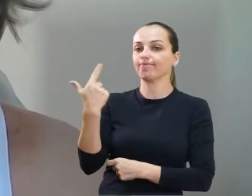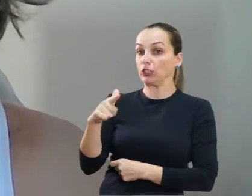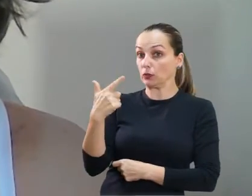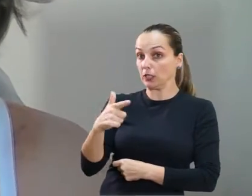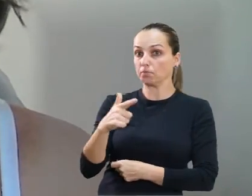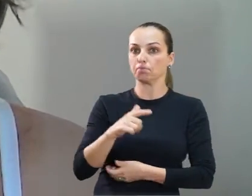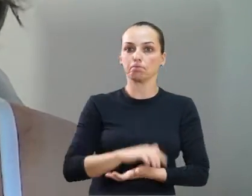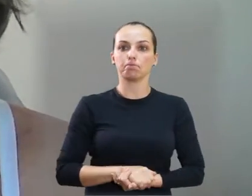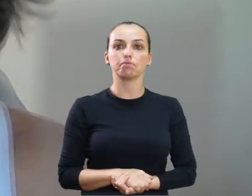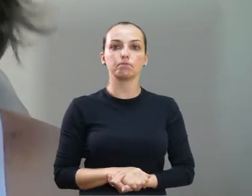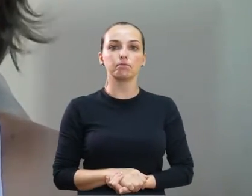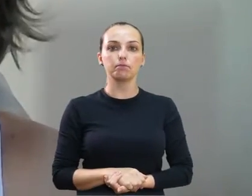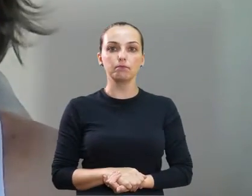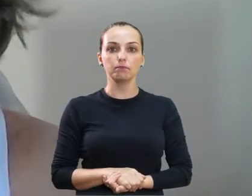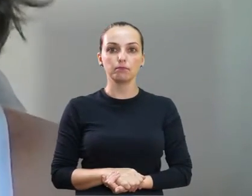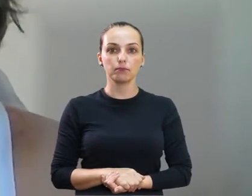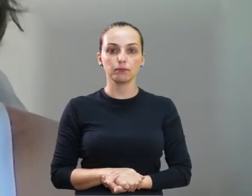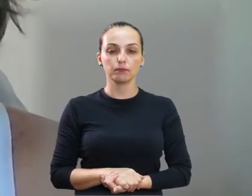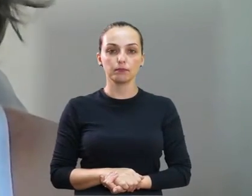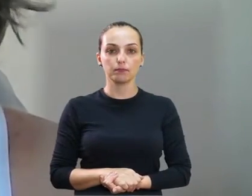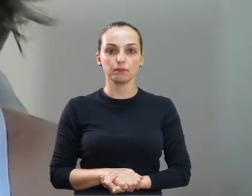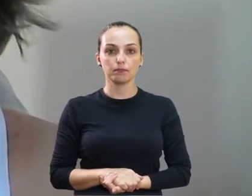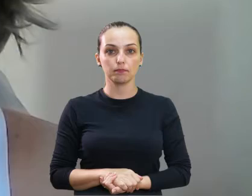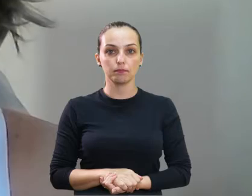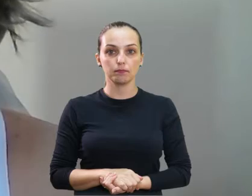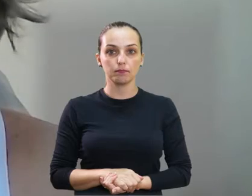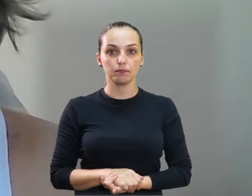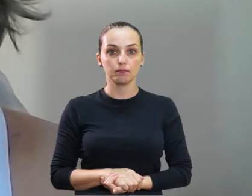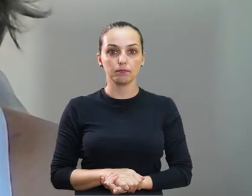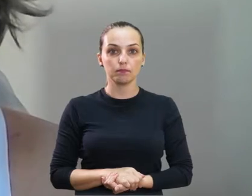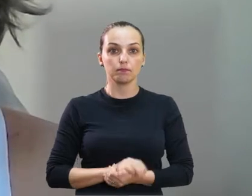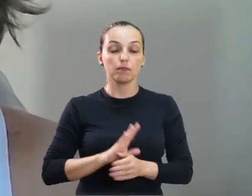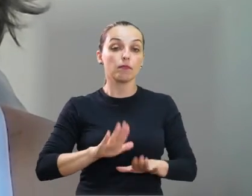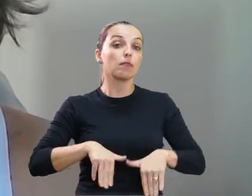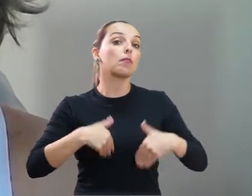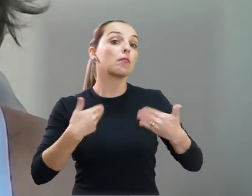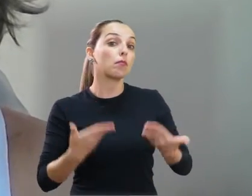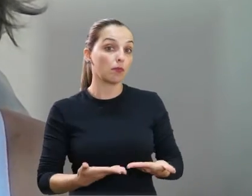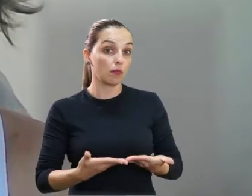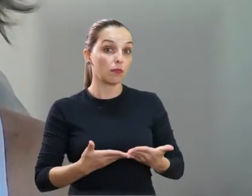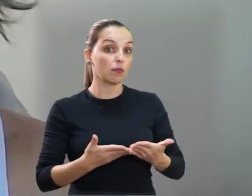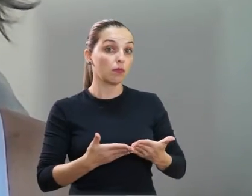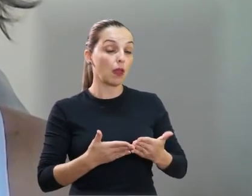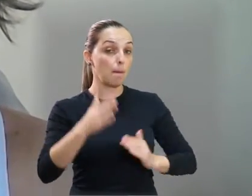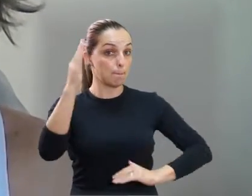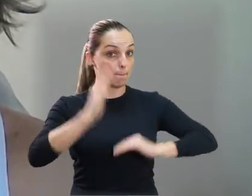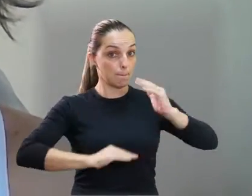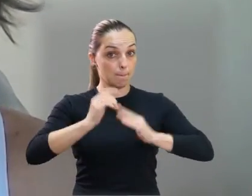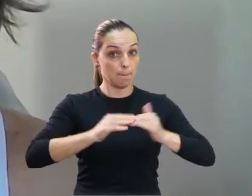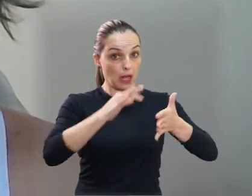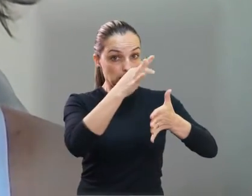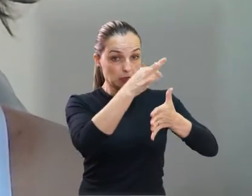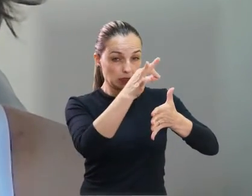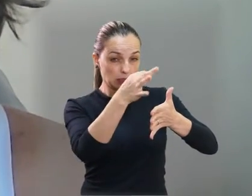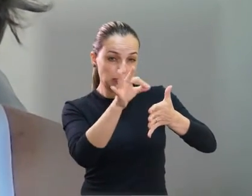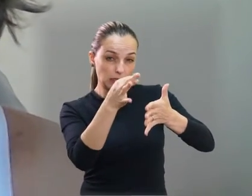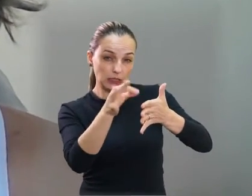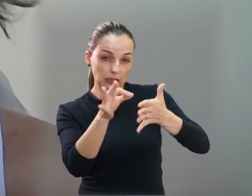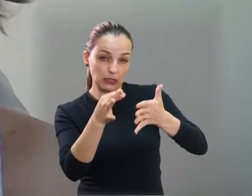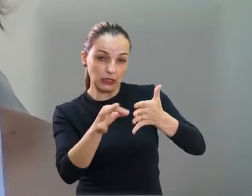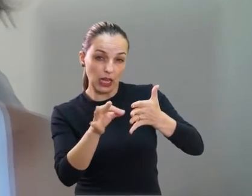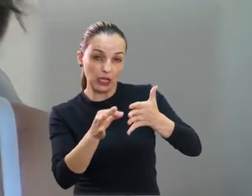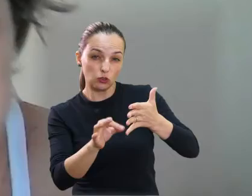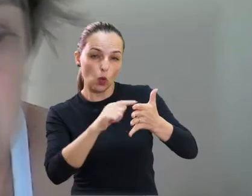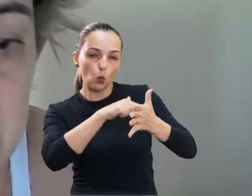à exposição sexual não violenta. Tá? Então, nós temos várias